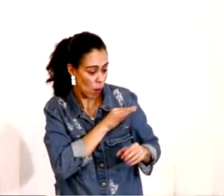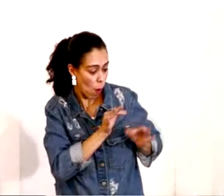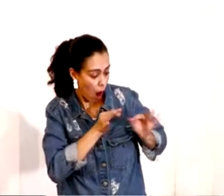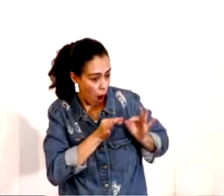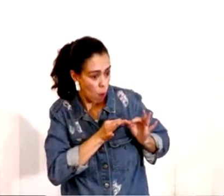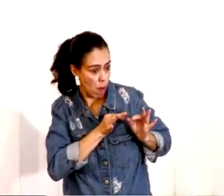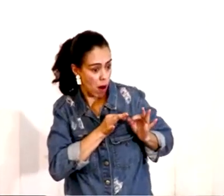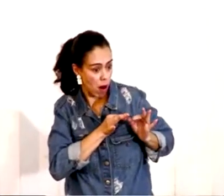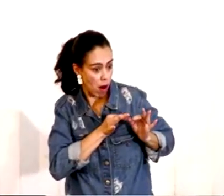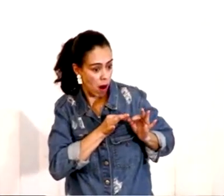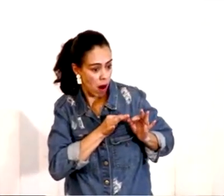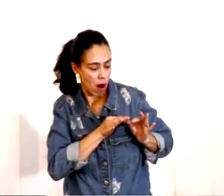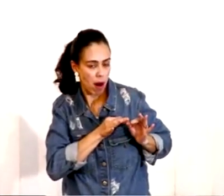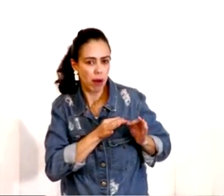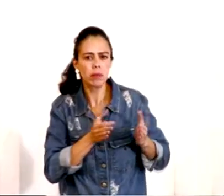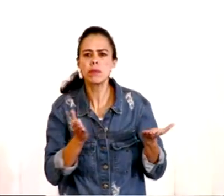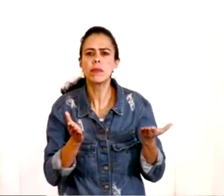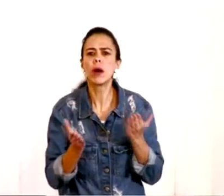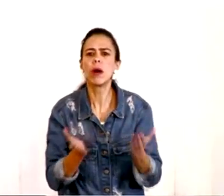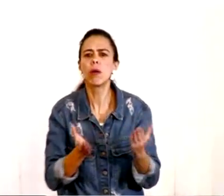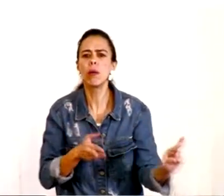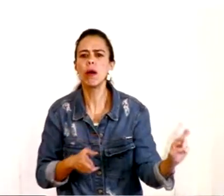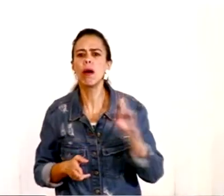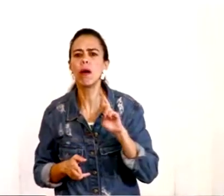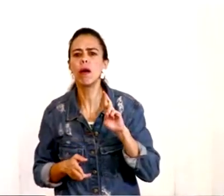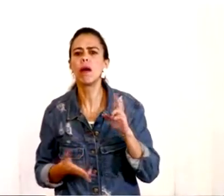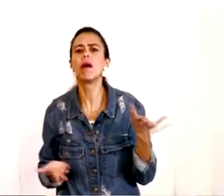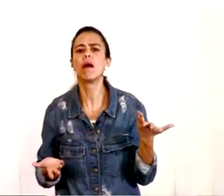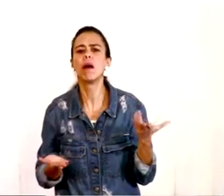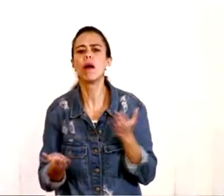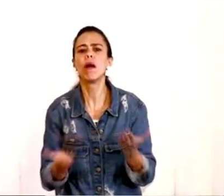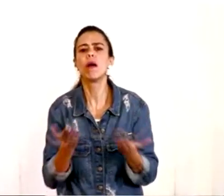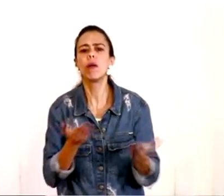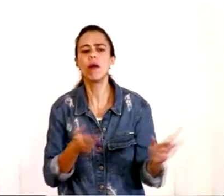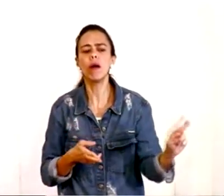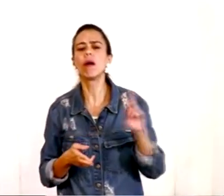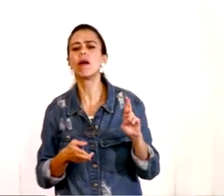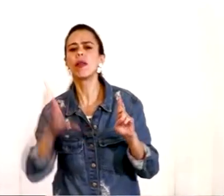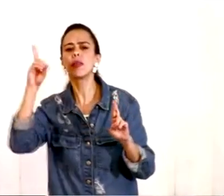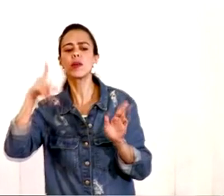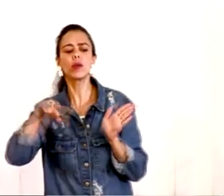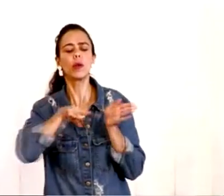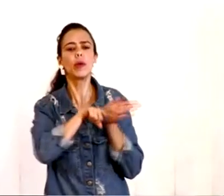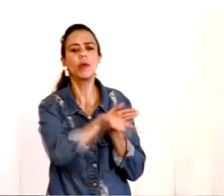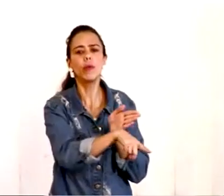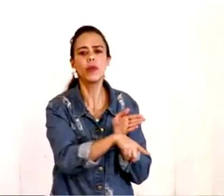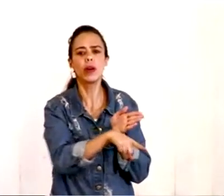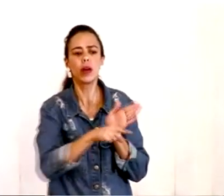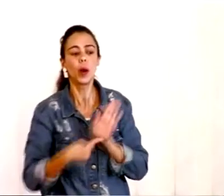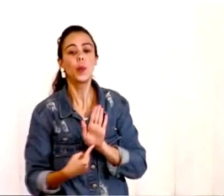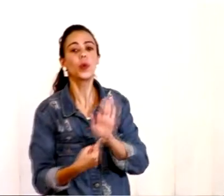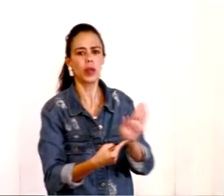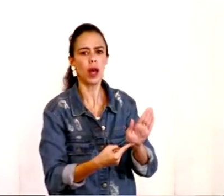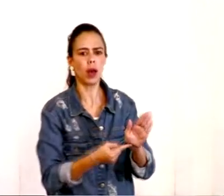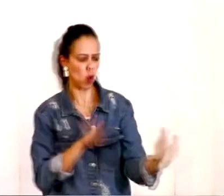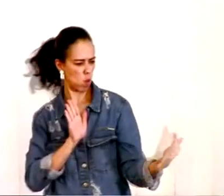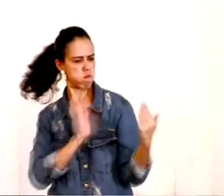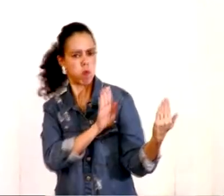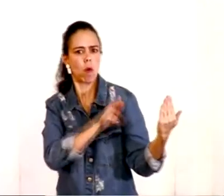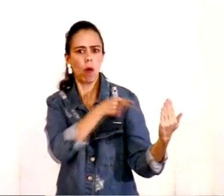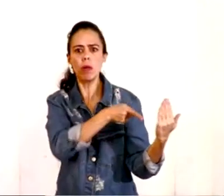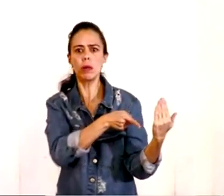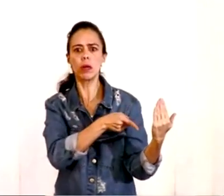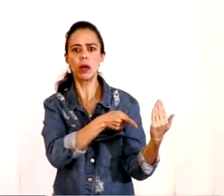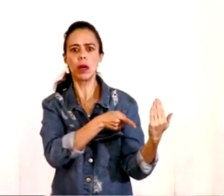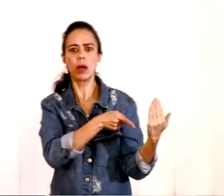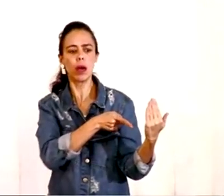E qual foi a resposta de Caim frente às perguntas de Deus? Perguntas de confrontação,